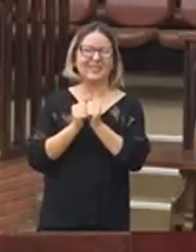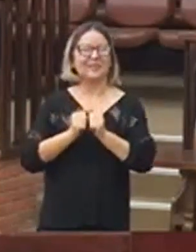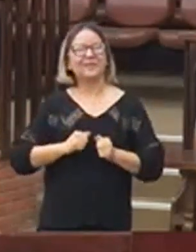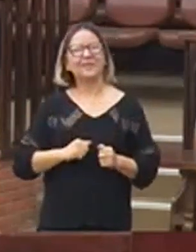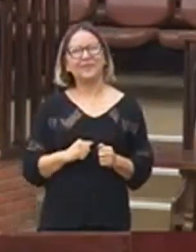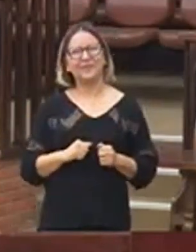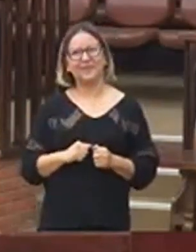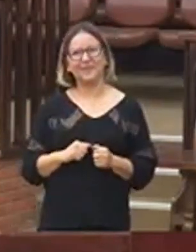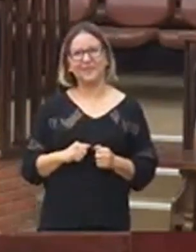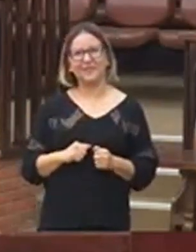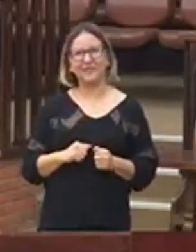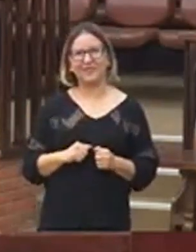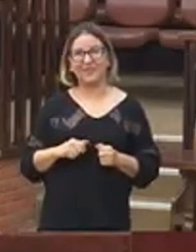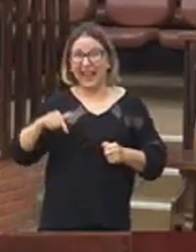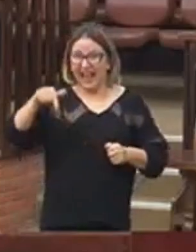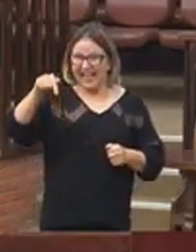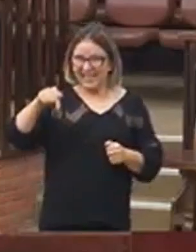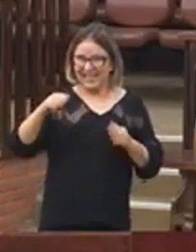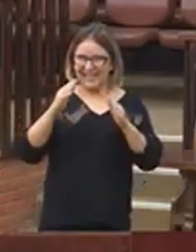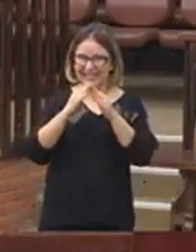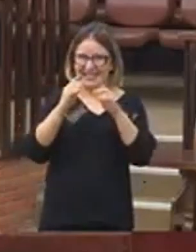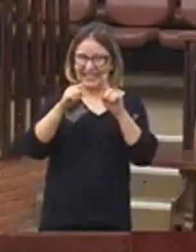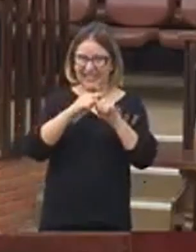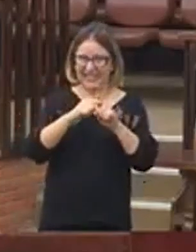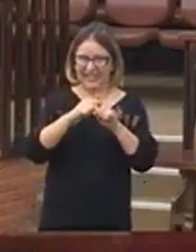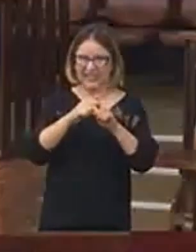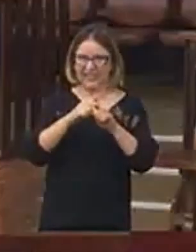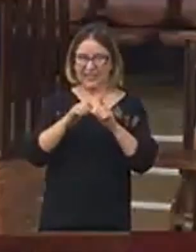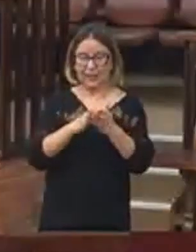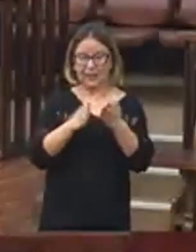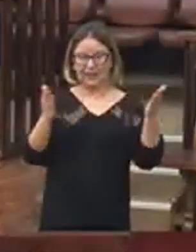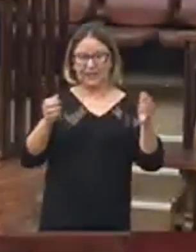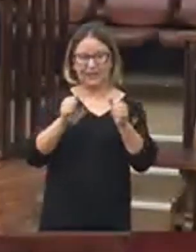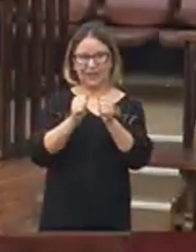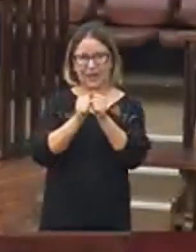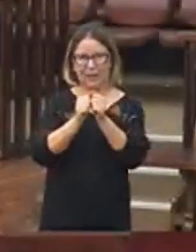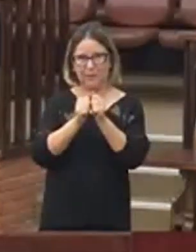As 7 igrejas do Apocalipse, elas